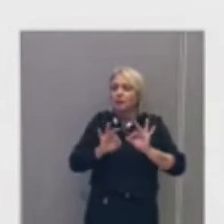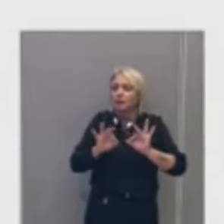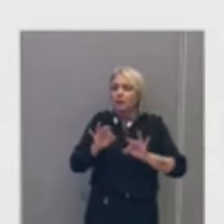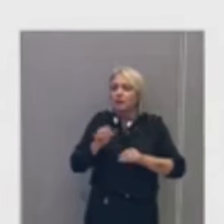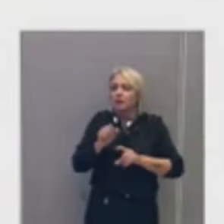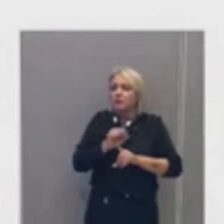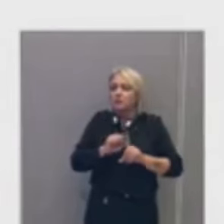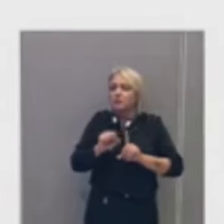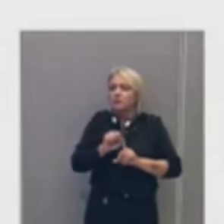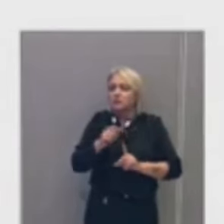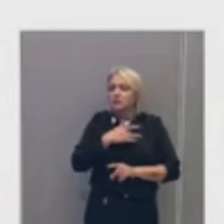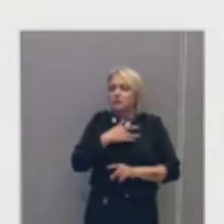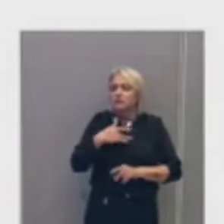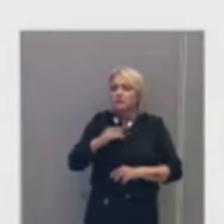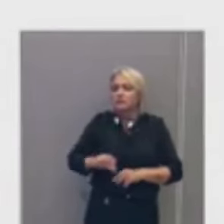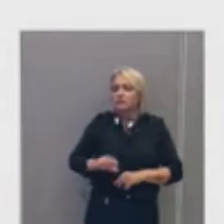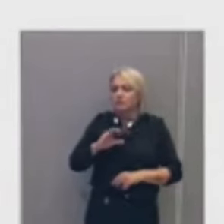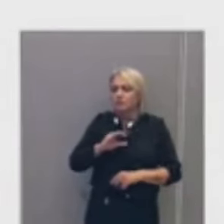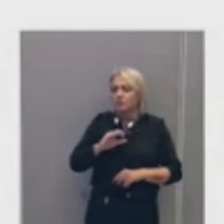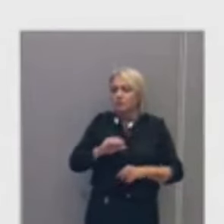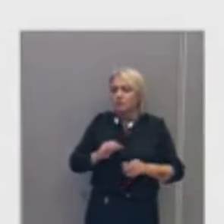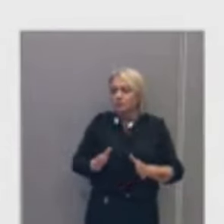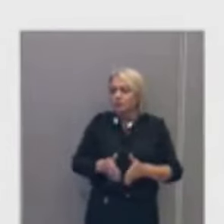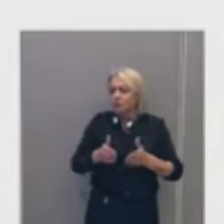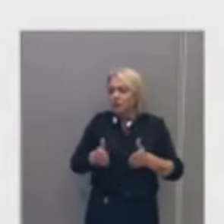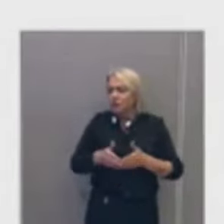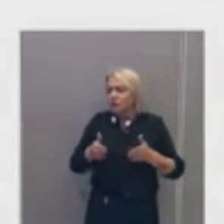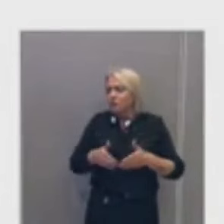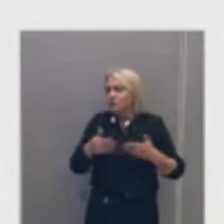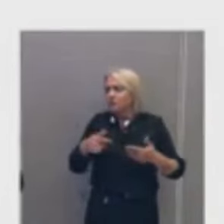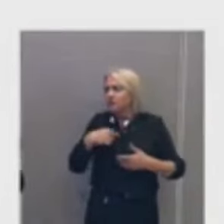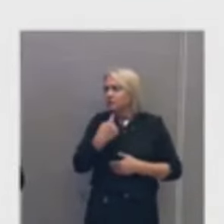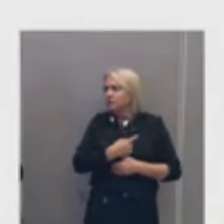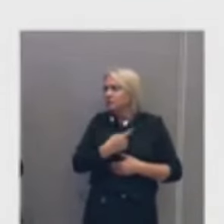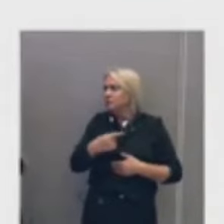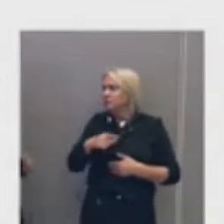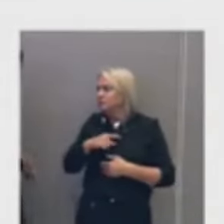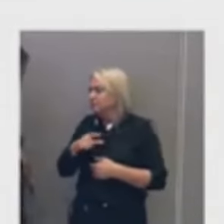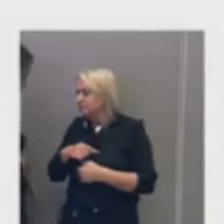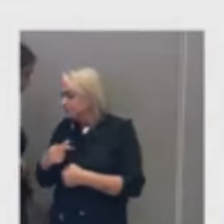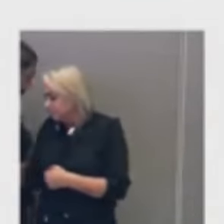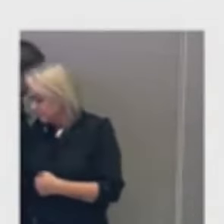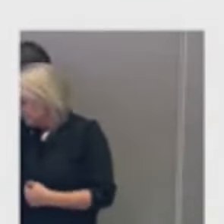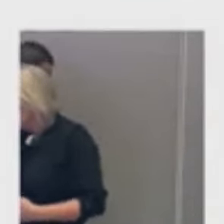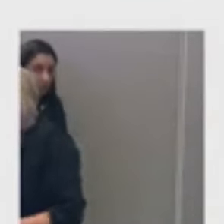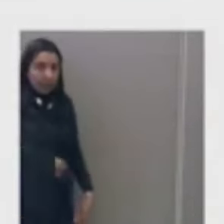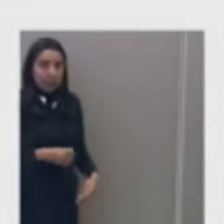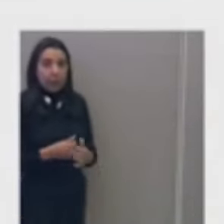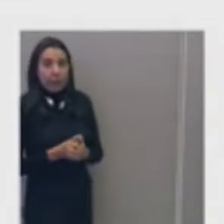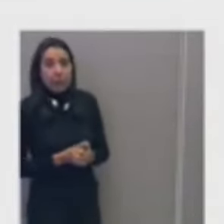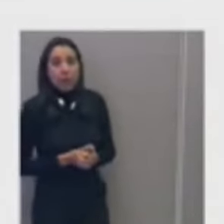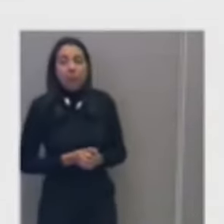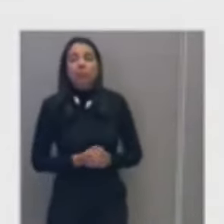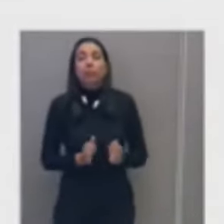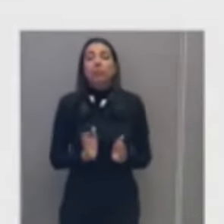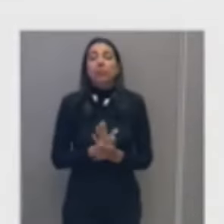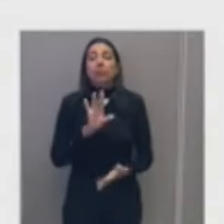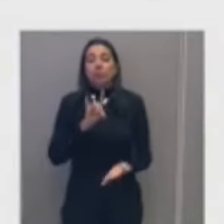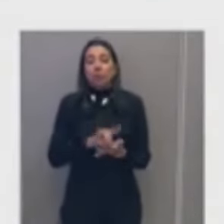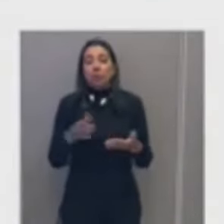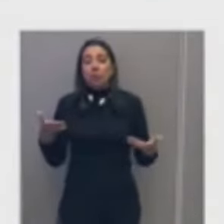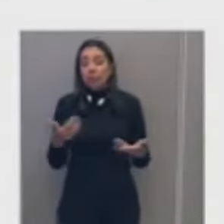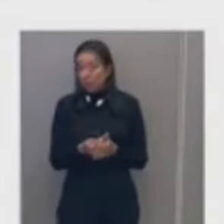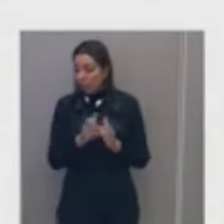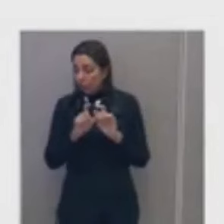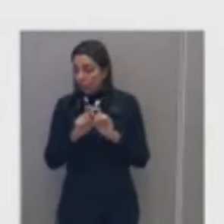organizações da sociedade civil. O incentivo à ciência, tecnologia e inovação, como reafirmamos aqui hoje,